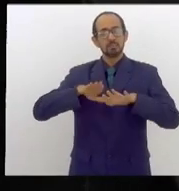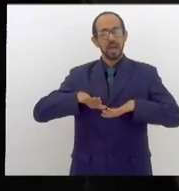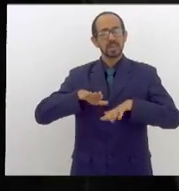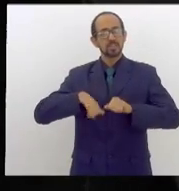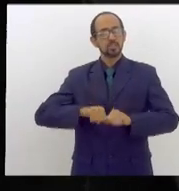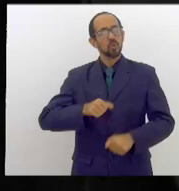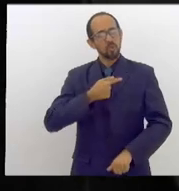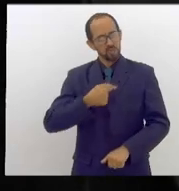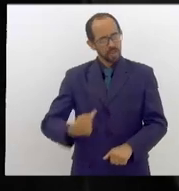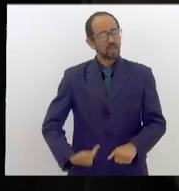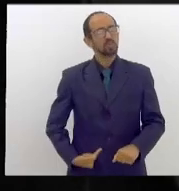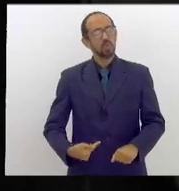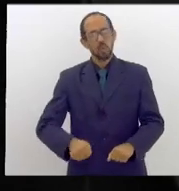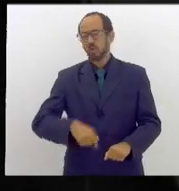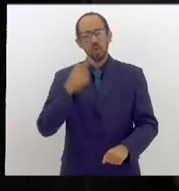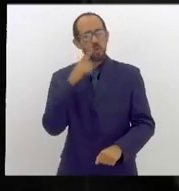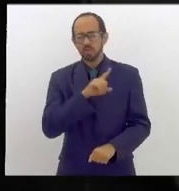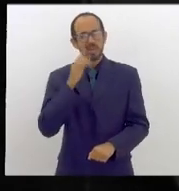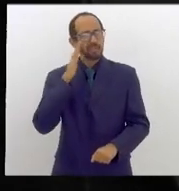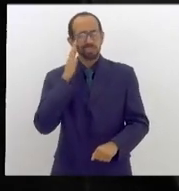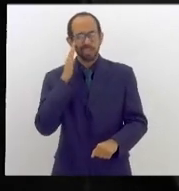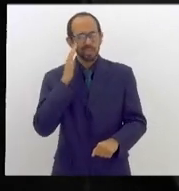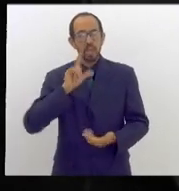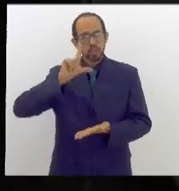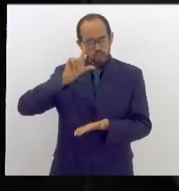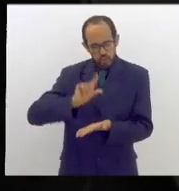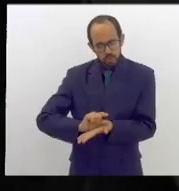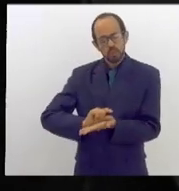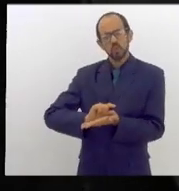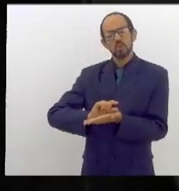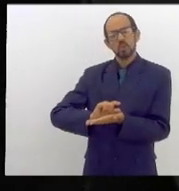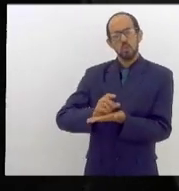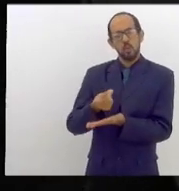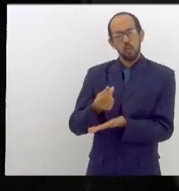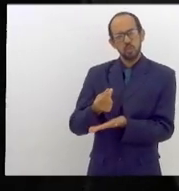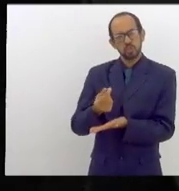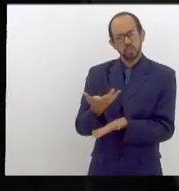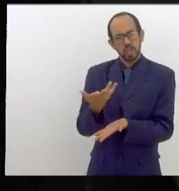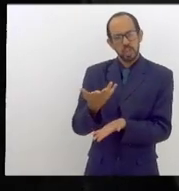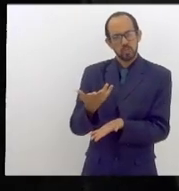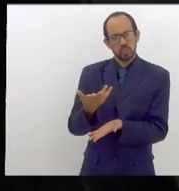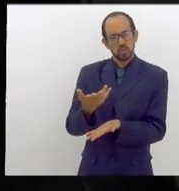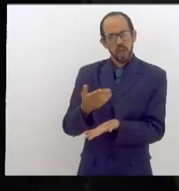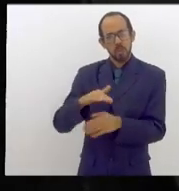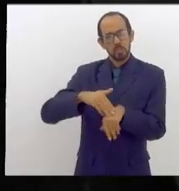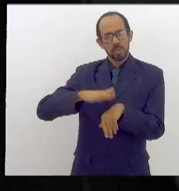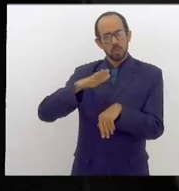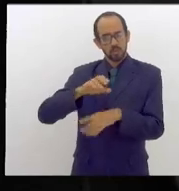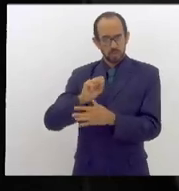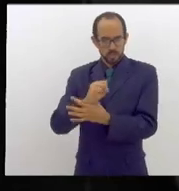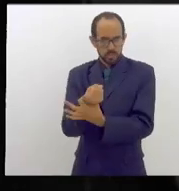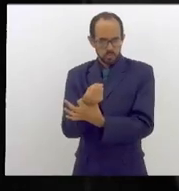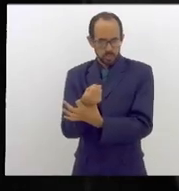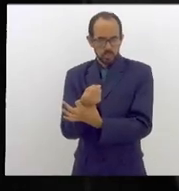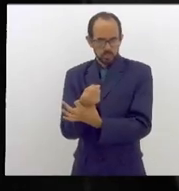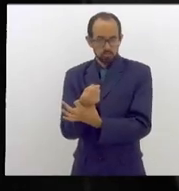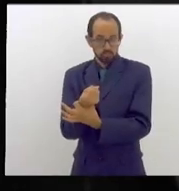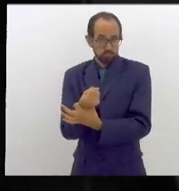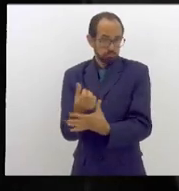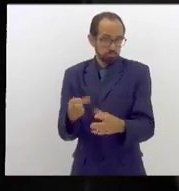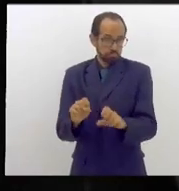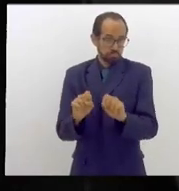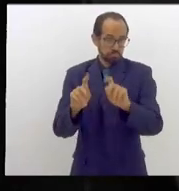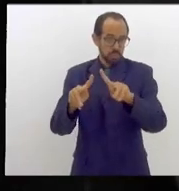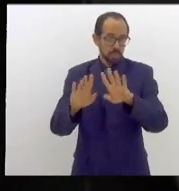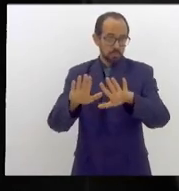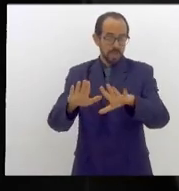tem dificuldade de entender essa lógica e reduz o orçamento da Ciência Tecnologia aumentou na segurança aumentou na segurança mas